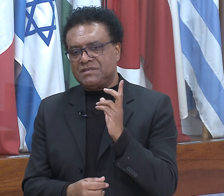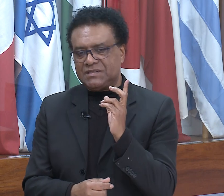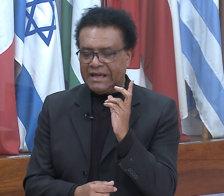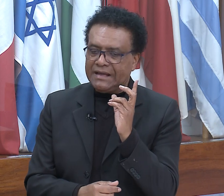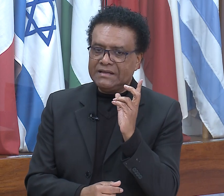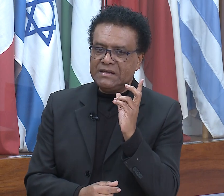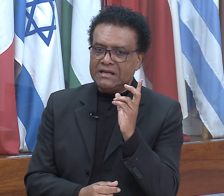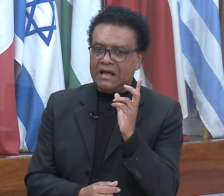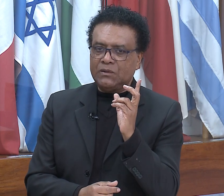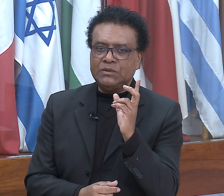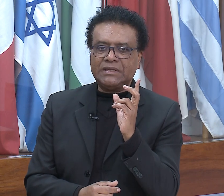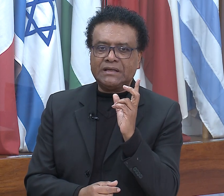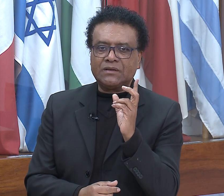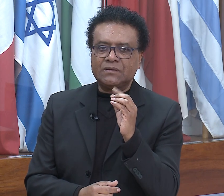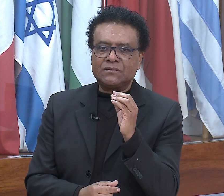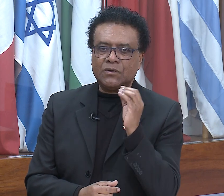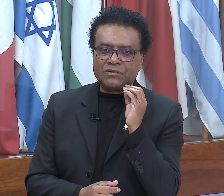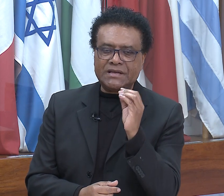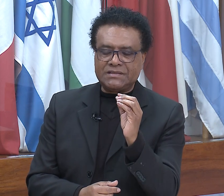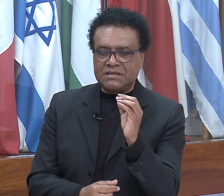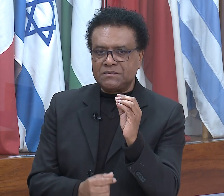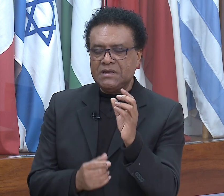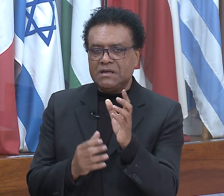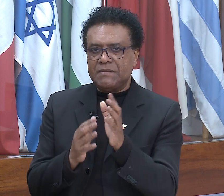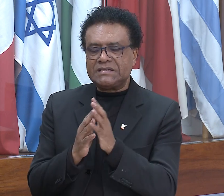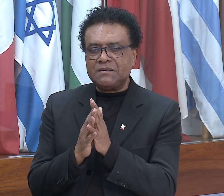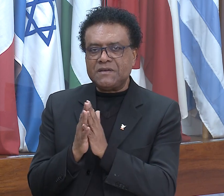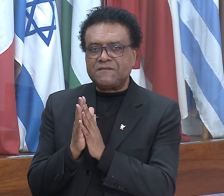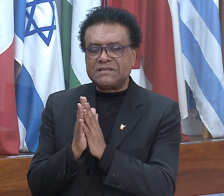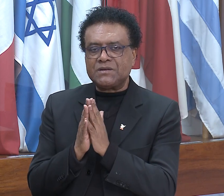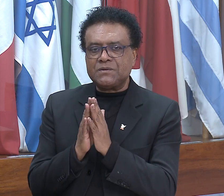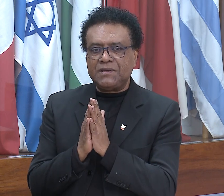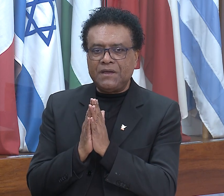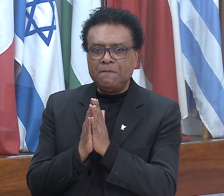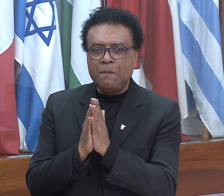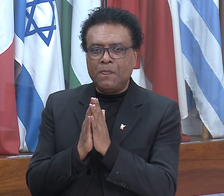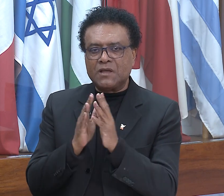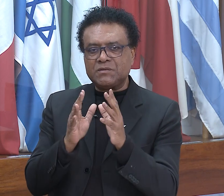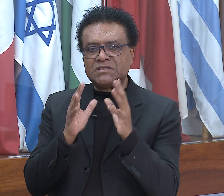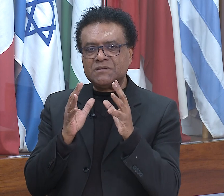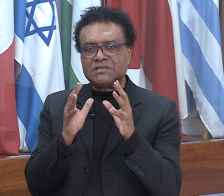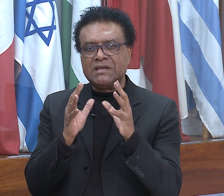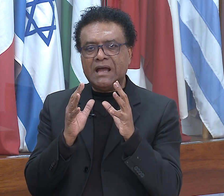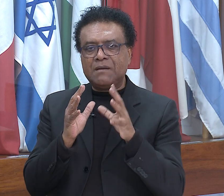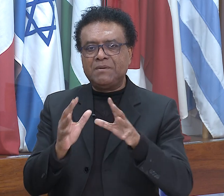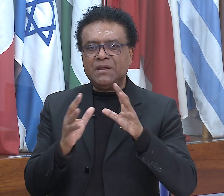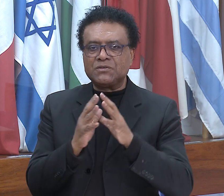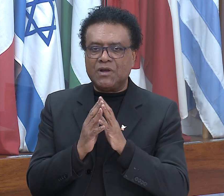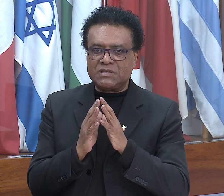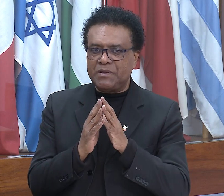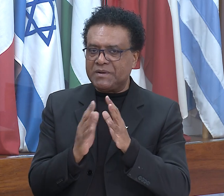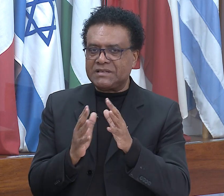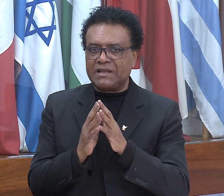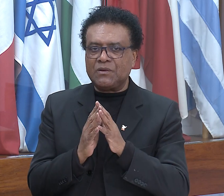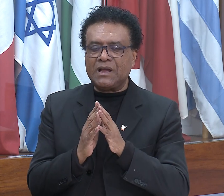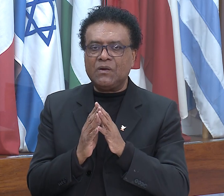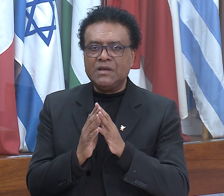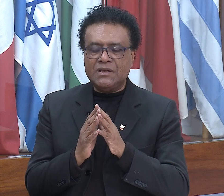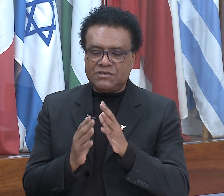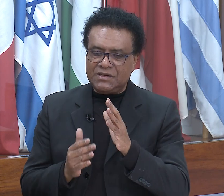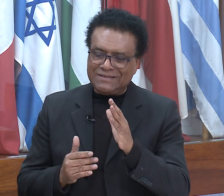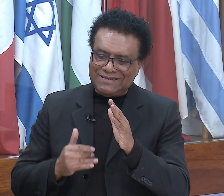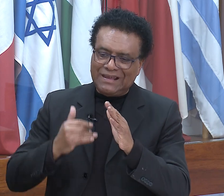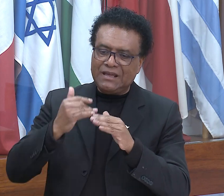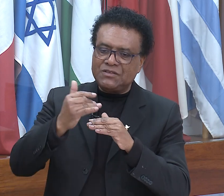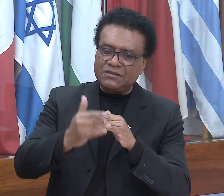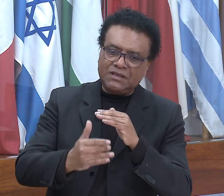apenas conscientizar a luta contra o racismo mas também fazer com que que nós possamos abrir os olhos para empresariado local